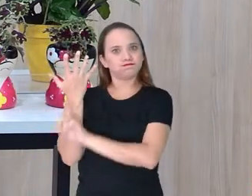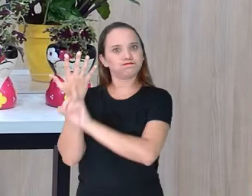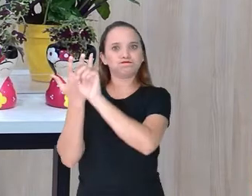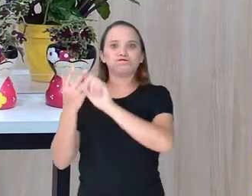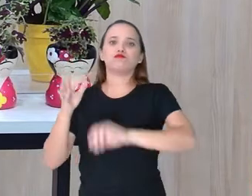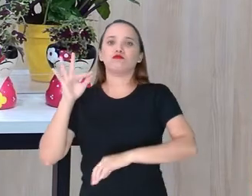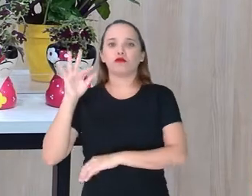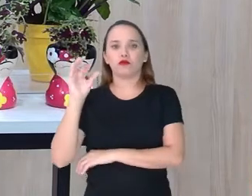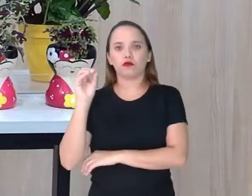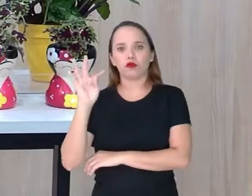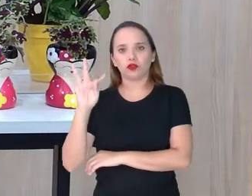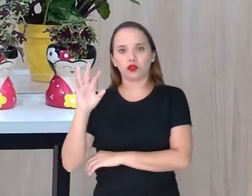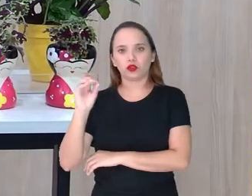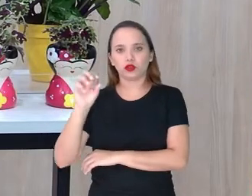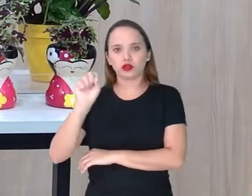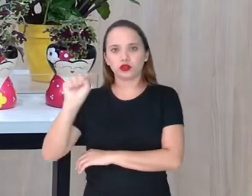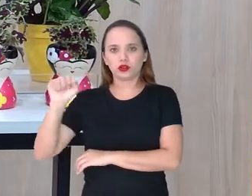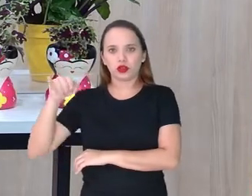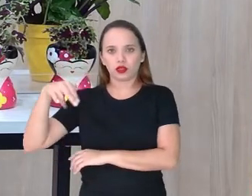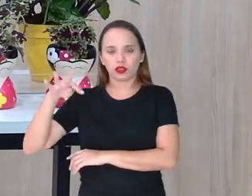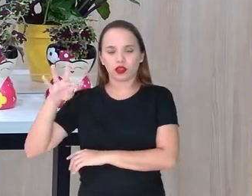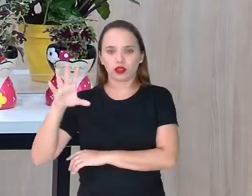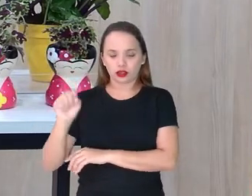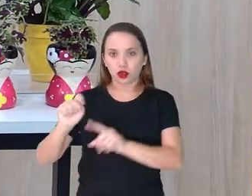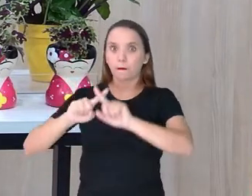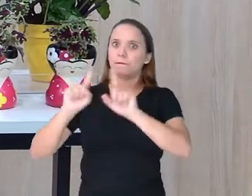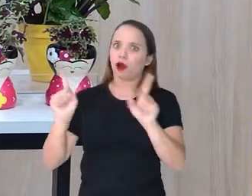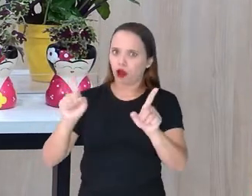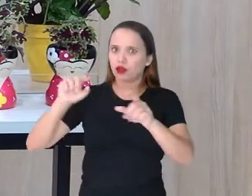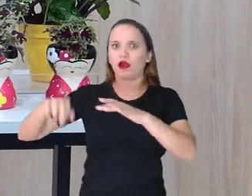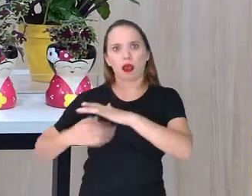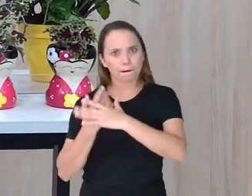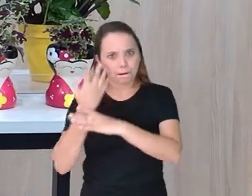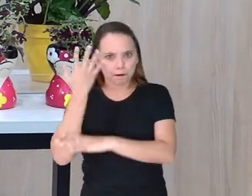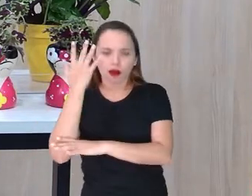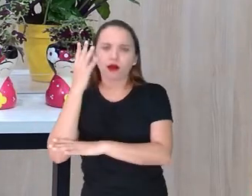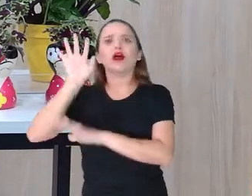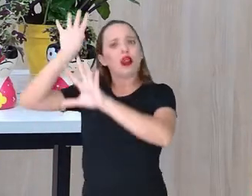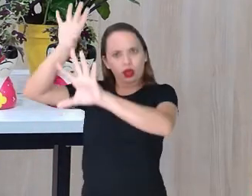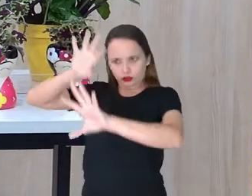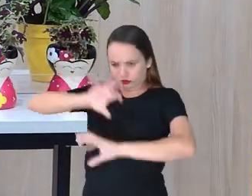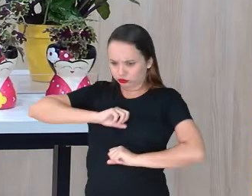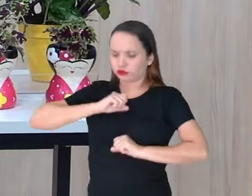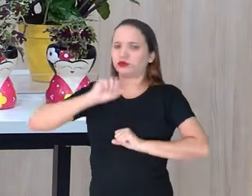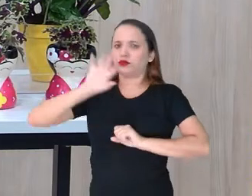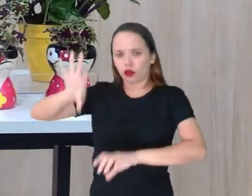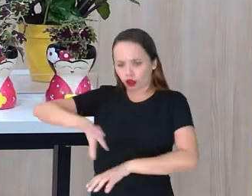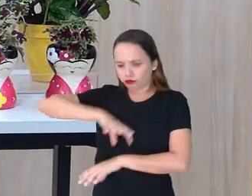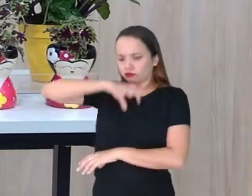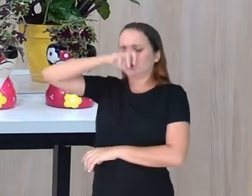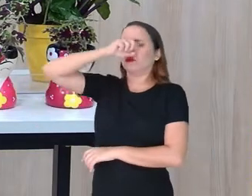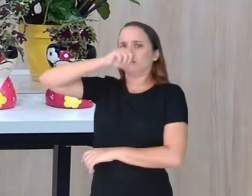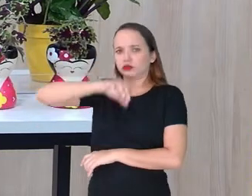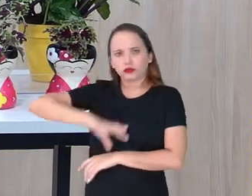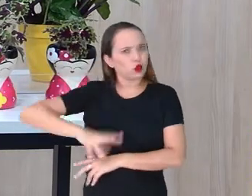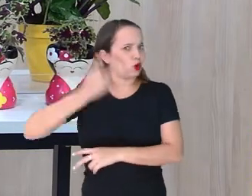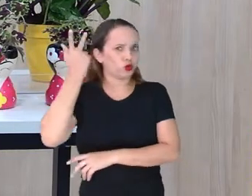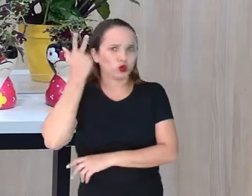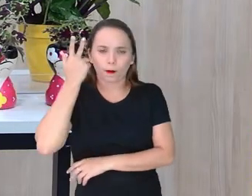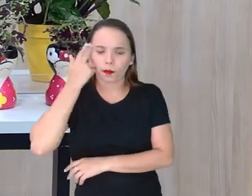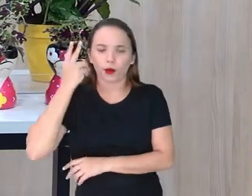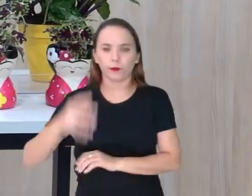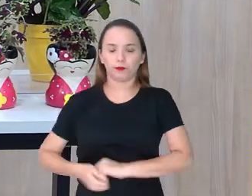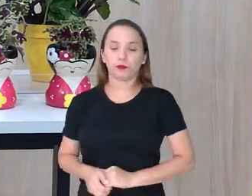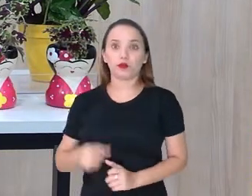que a planta, ela respira normalmente o oxigênio e elimina gás carbônico. Existem pessoas que confundem um